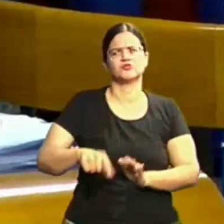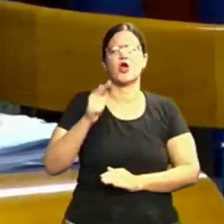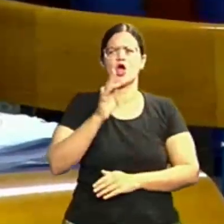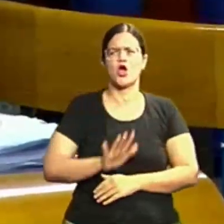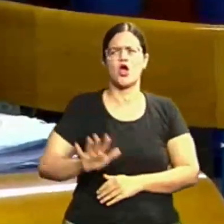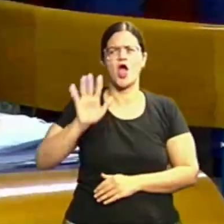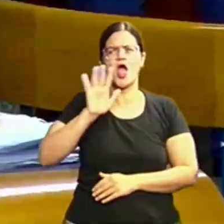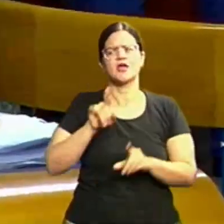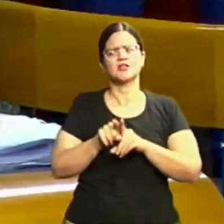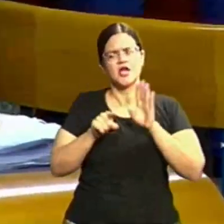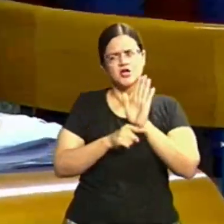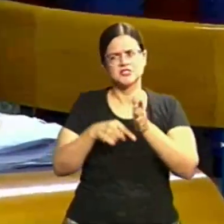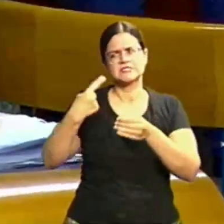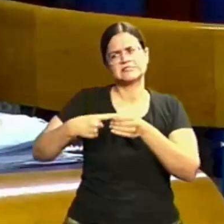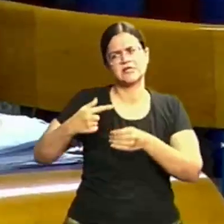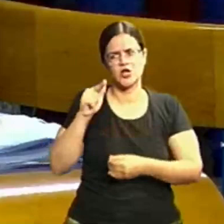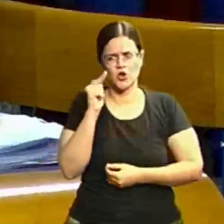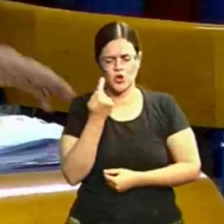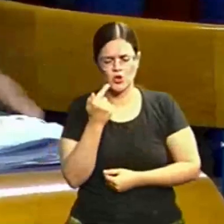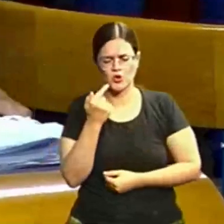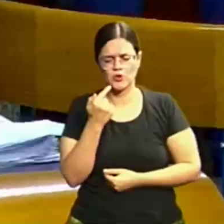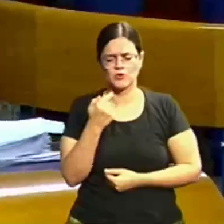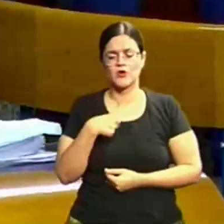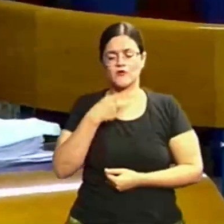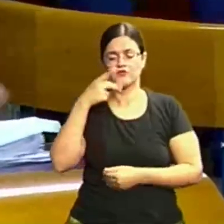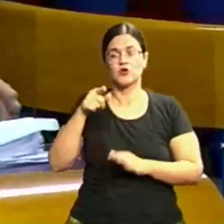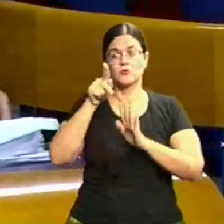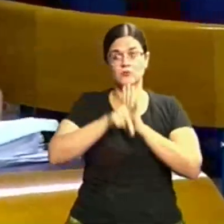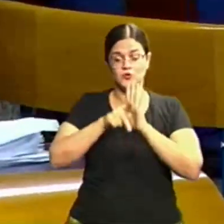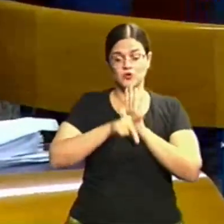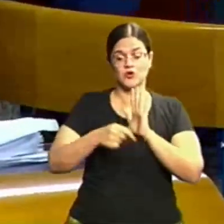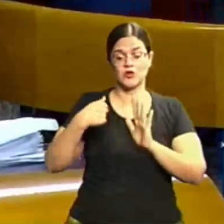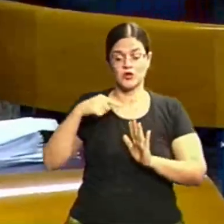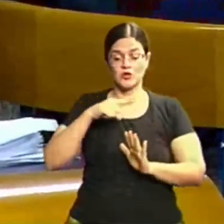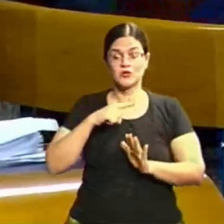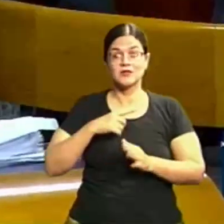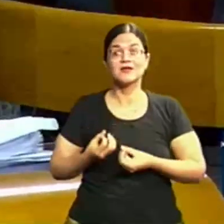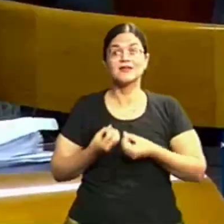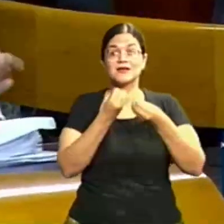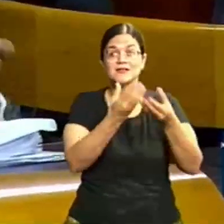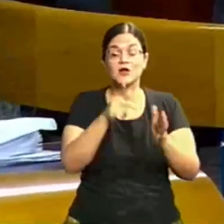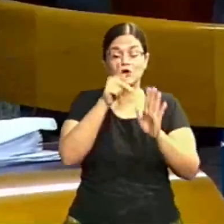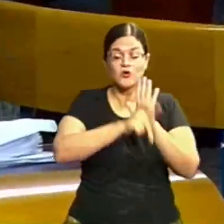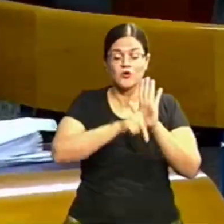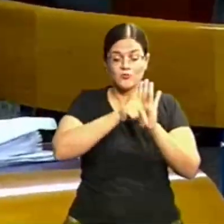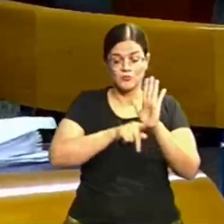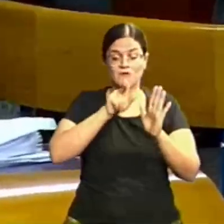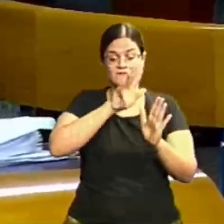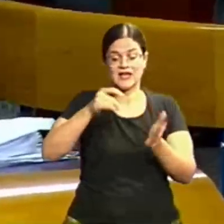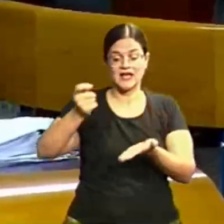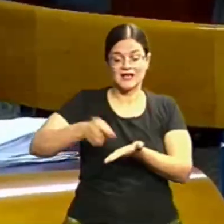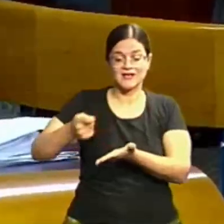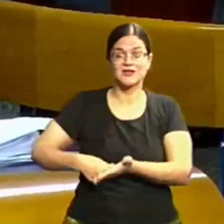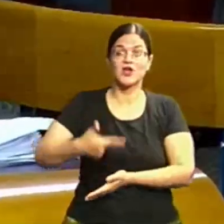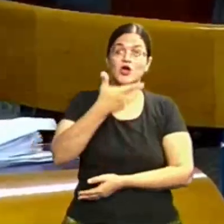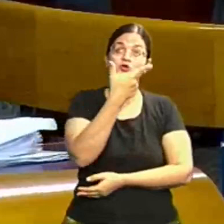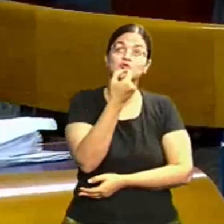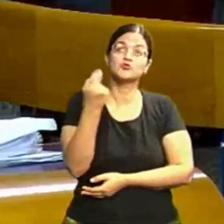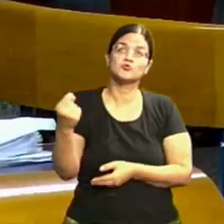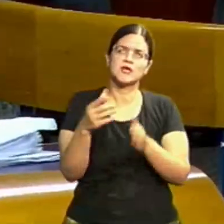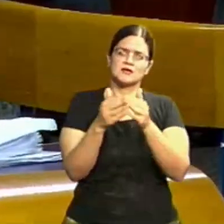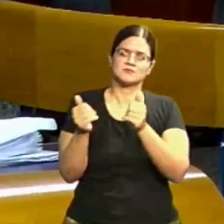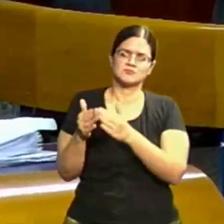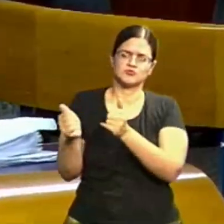Goiás, nossa Goiânia, com vários projetos. Eu tenho para entregar terça-feira, vou assinar 200